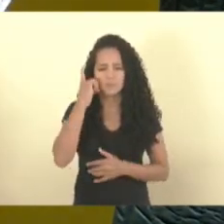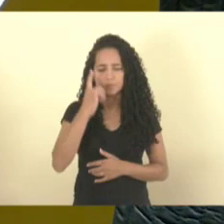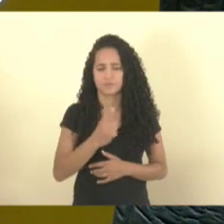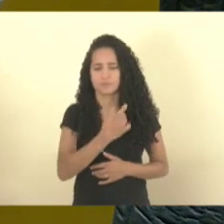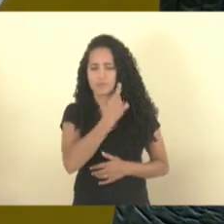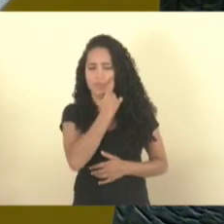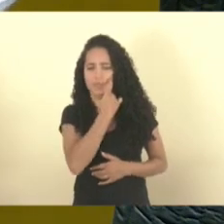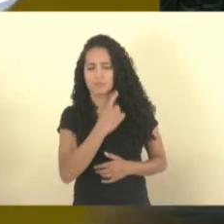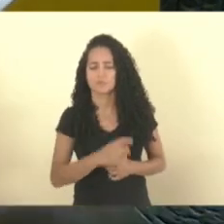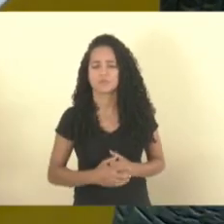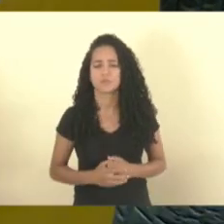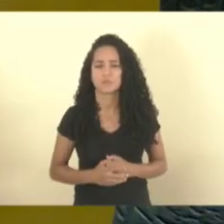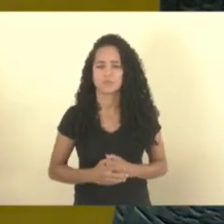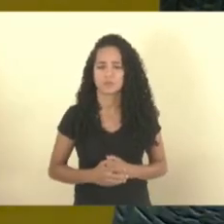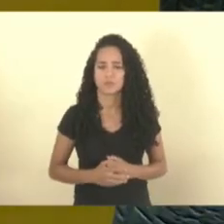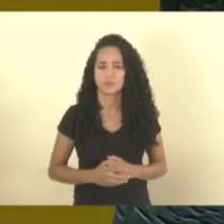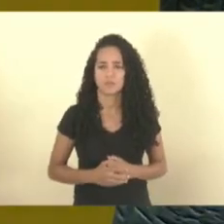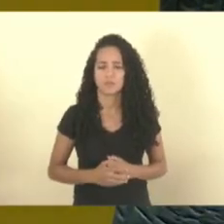Pagung.